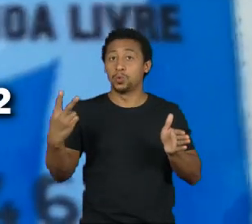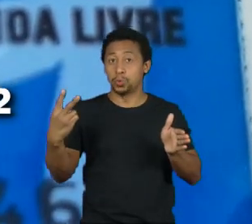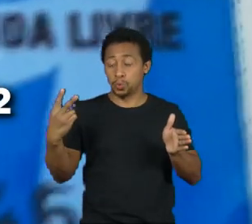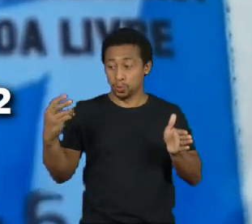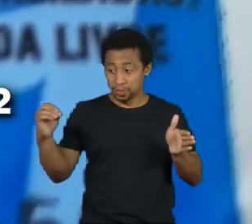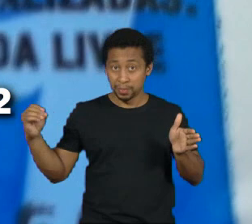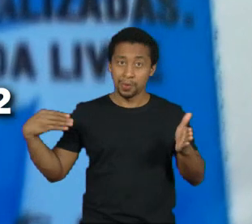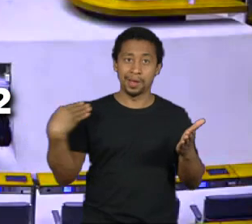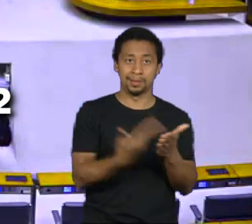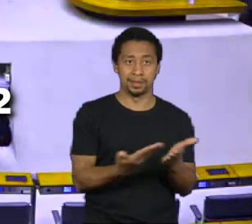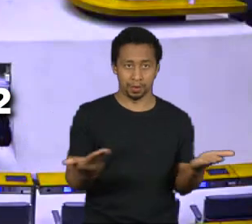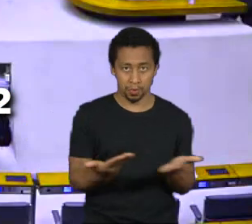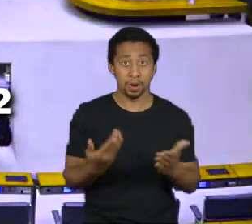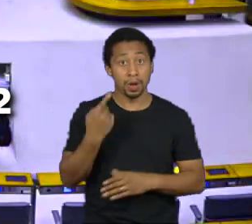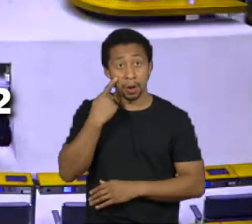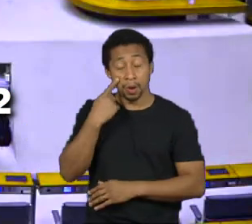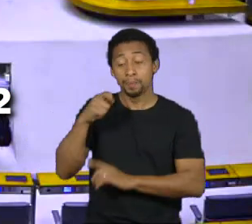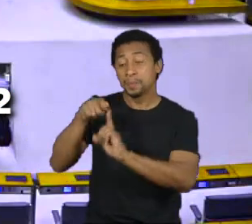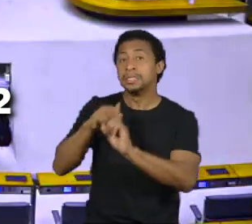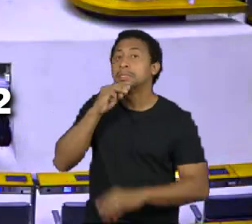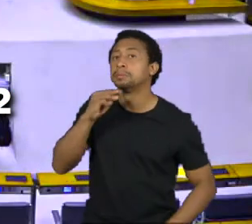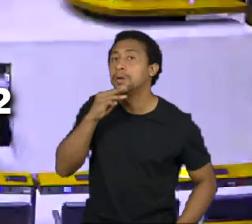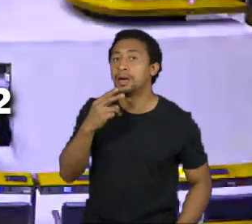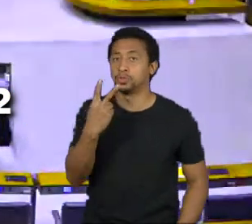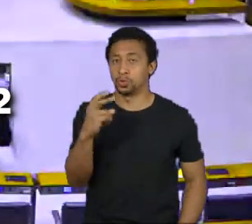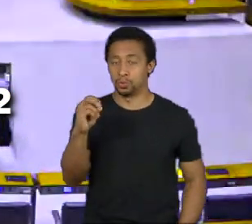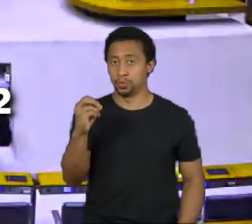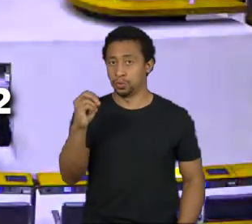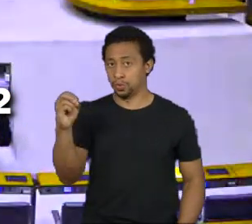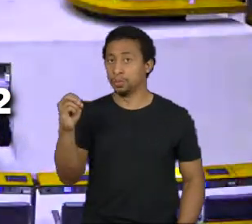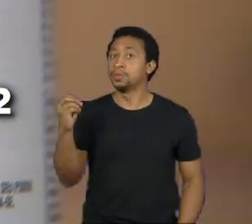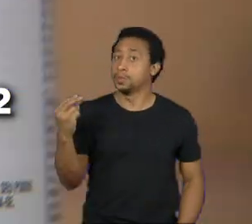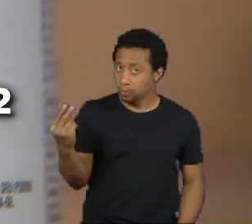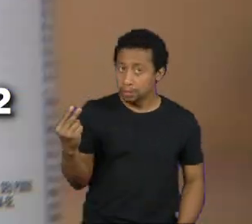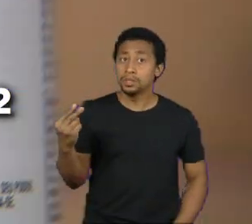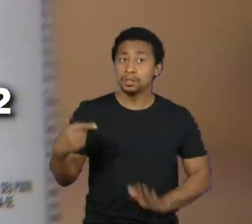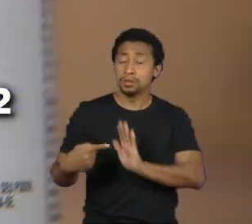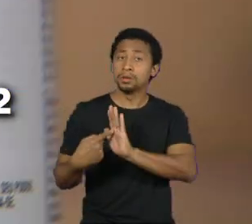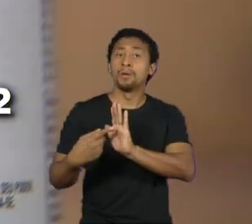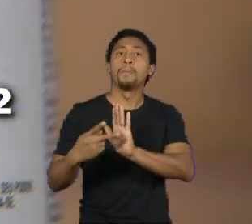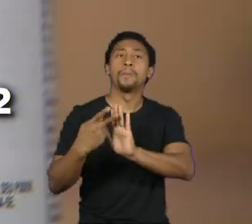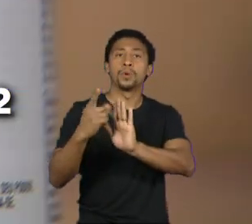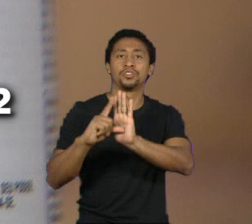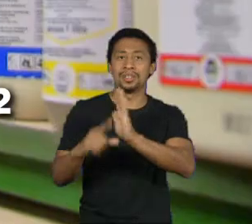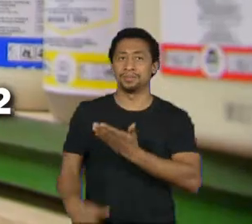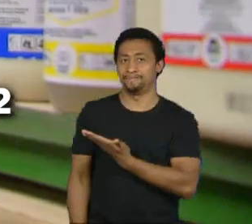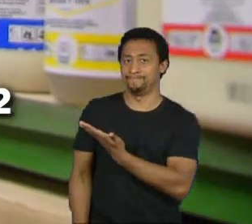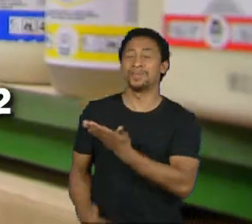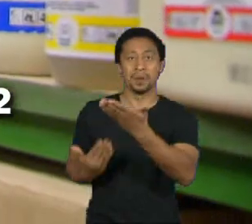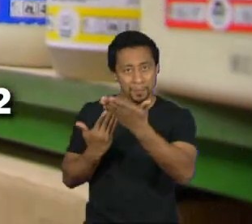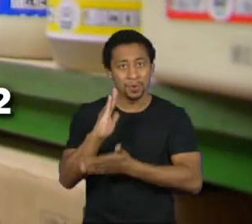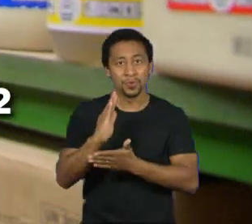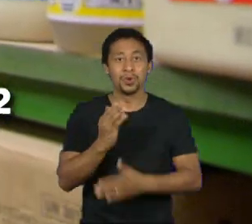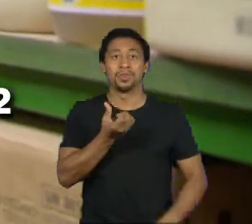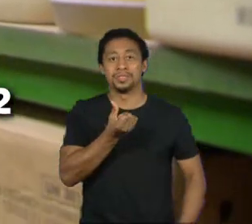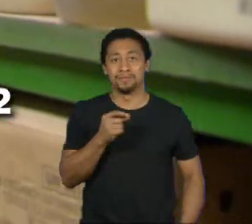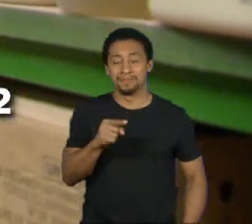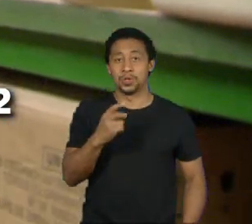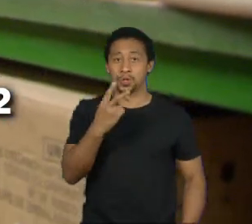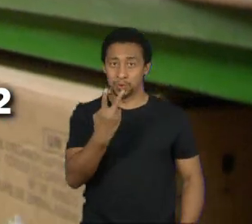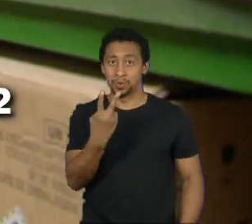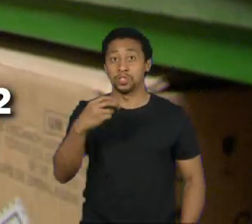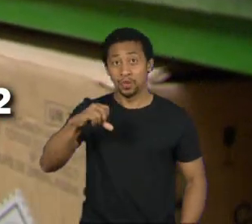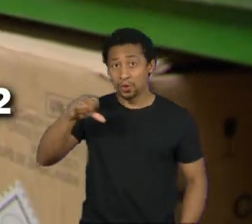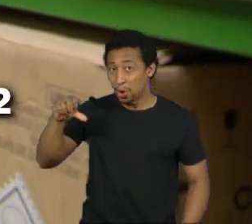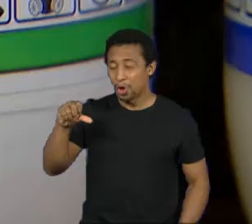2022, foi aprovado na Câmara dos Deputados o projeto de lei 6299, mais conhecido como PL